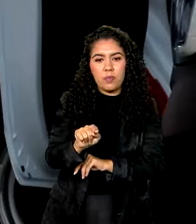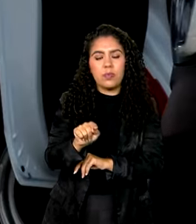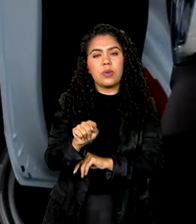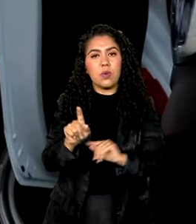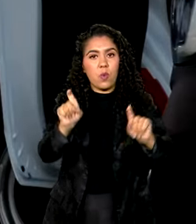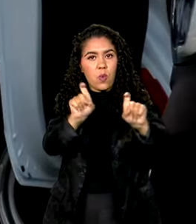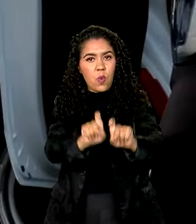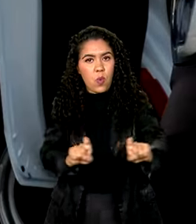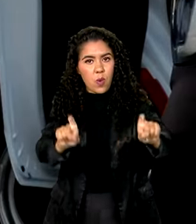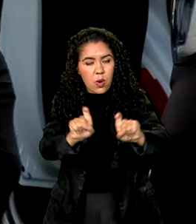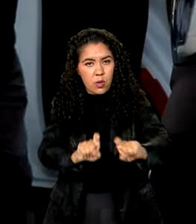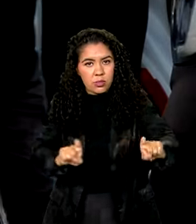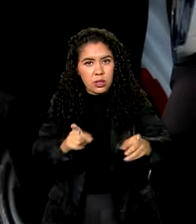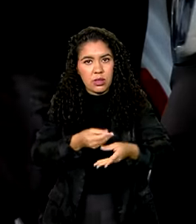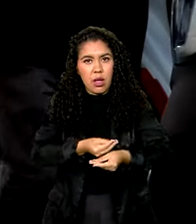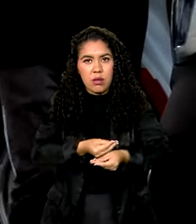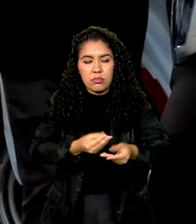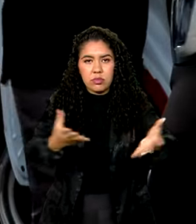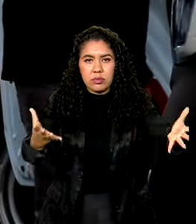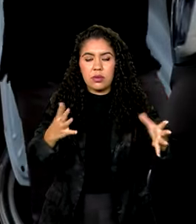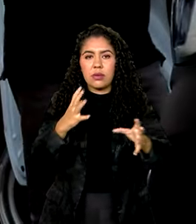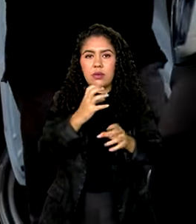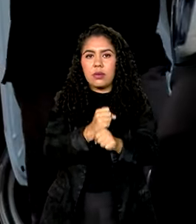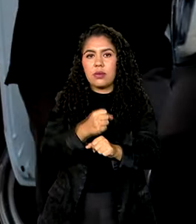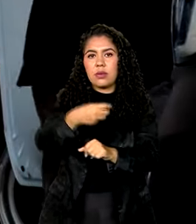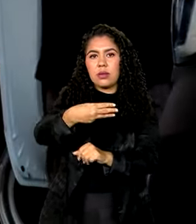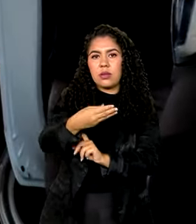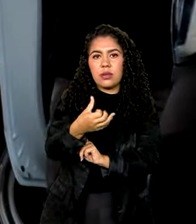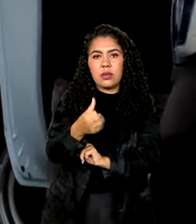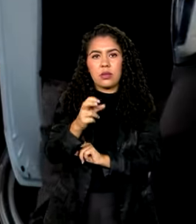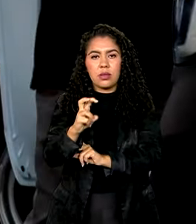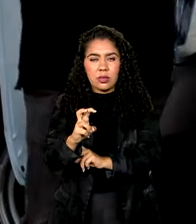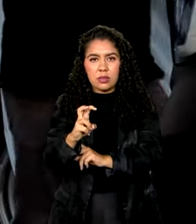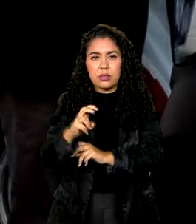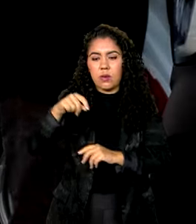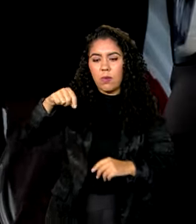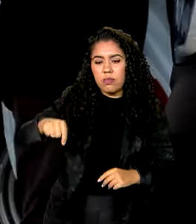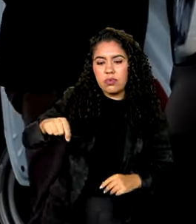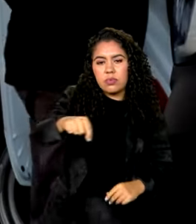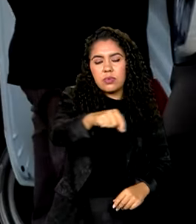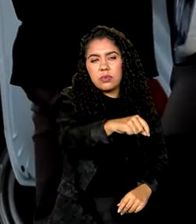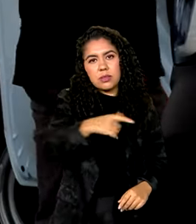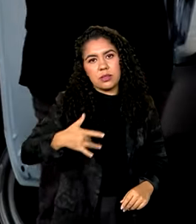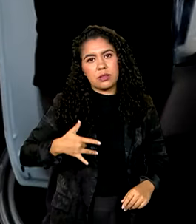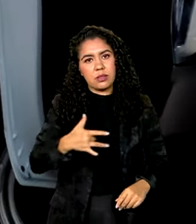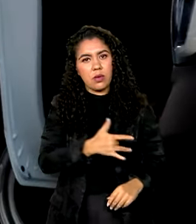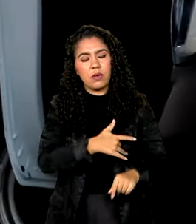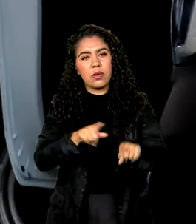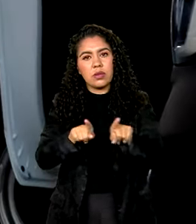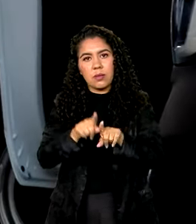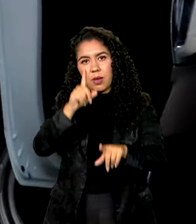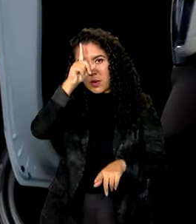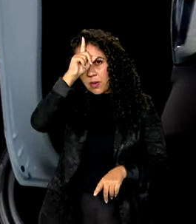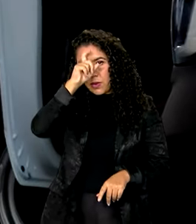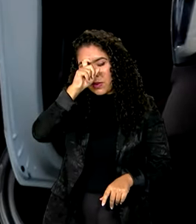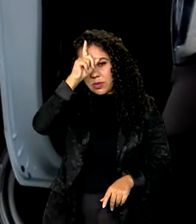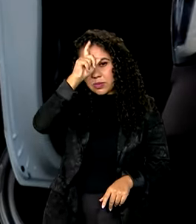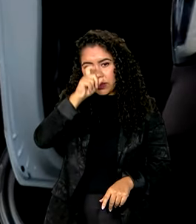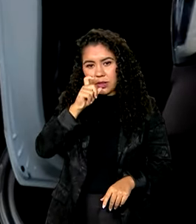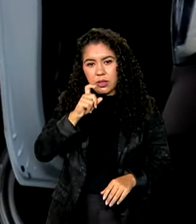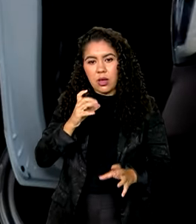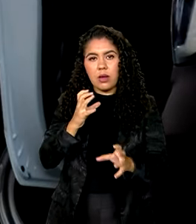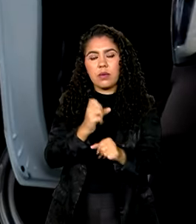serão encaminhados a 365 unidades básicas de saúde e hospitais de 142